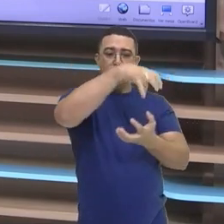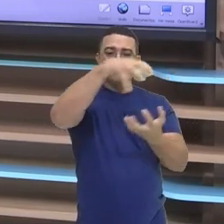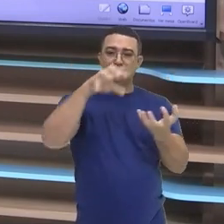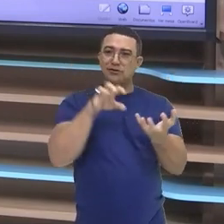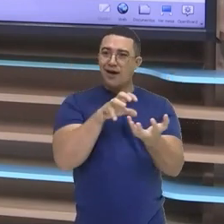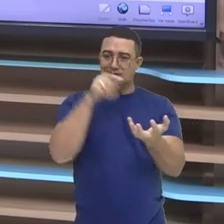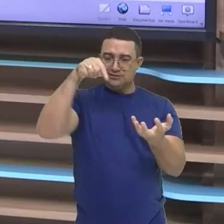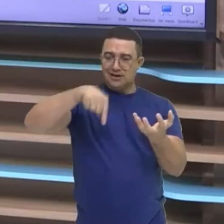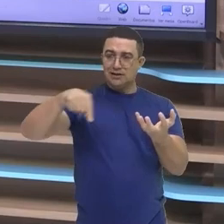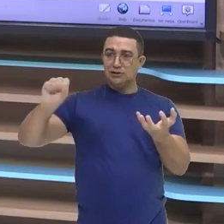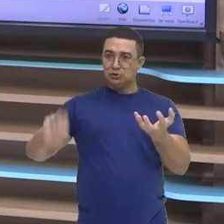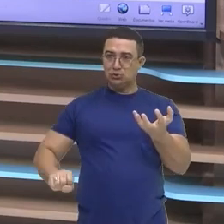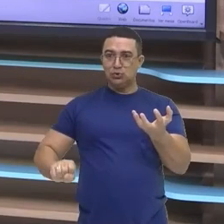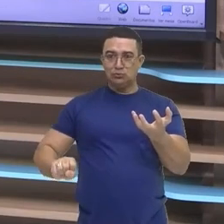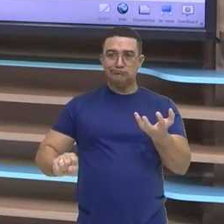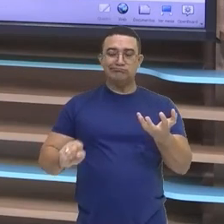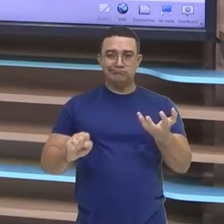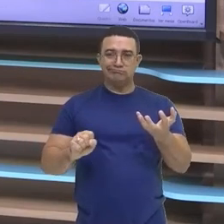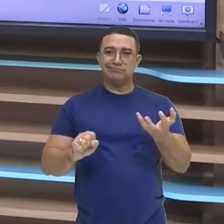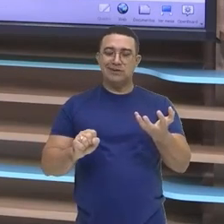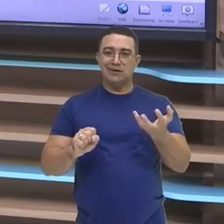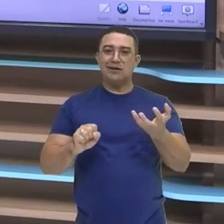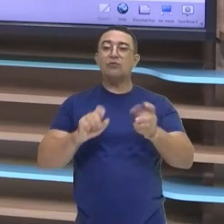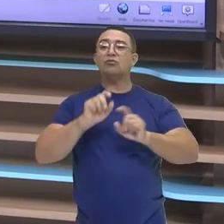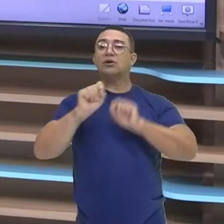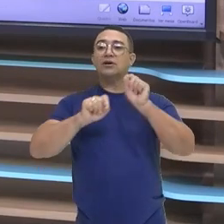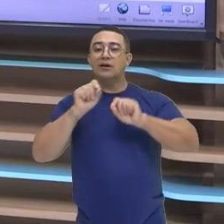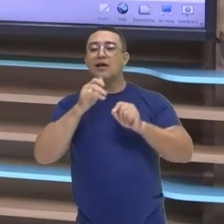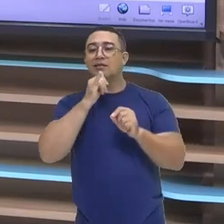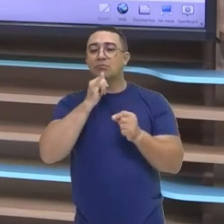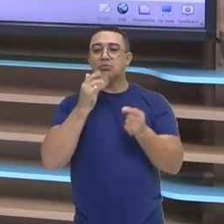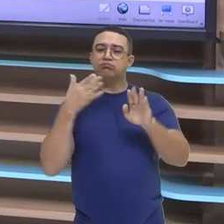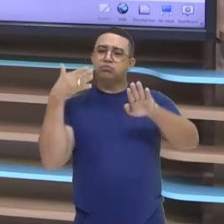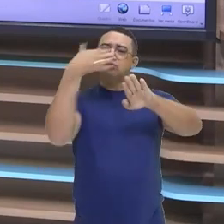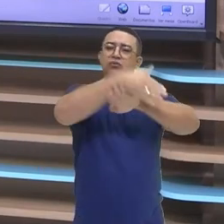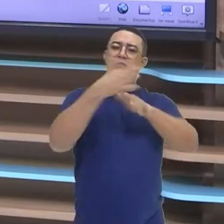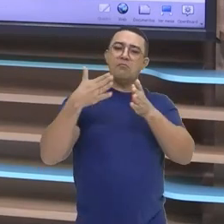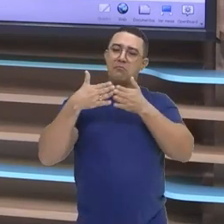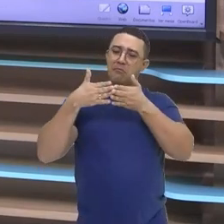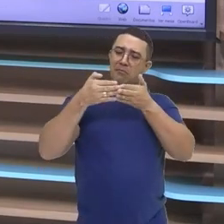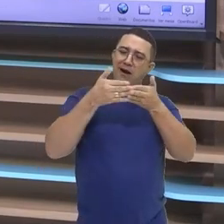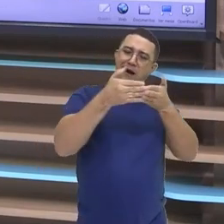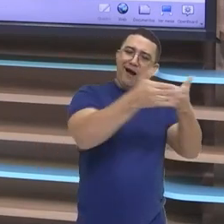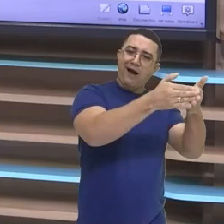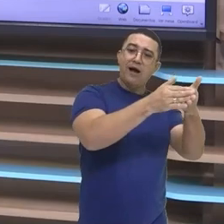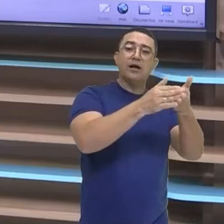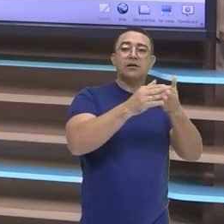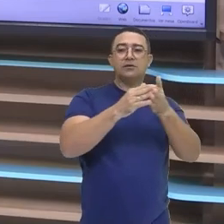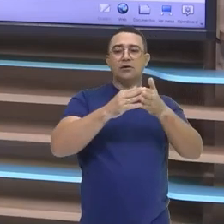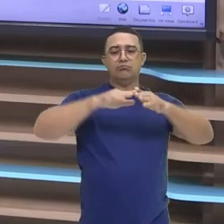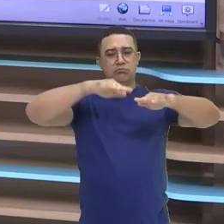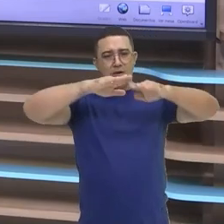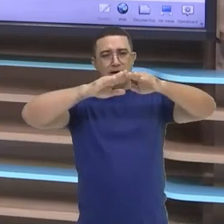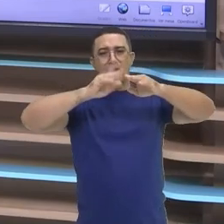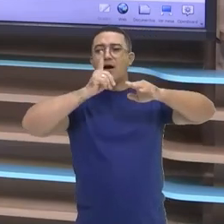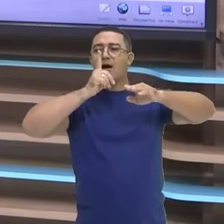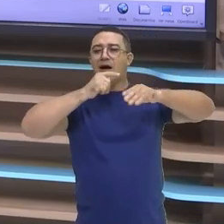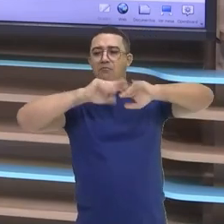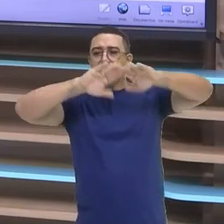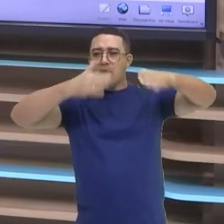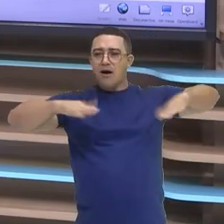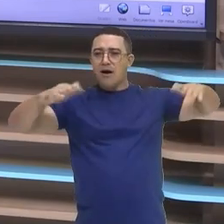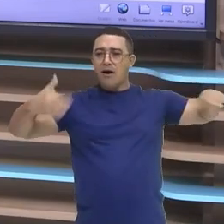né? Então, eles atravessaram ali o Oceano Atlântico, vieram aí em busca de novas terras,